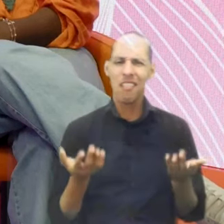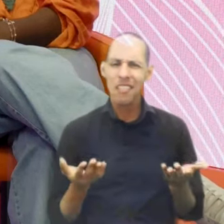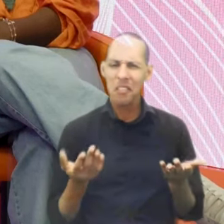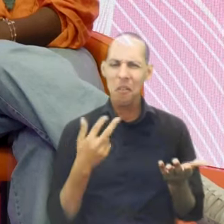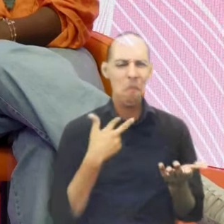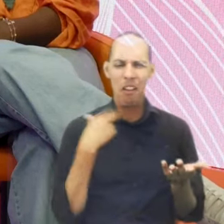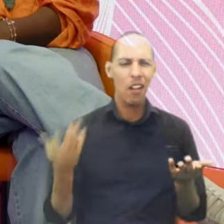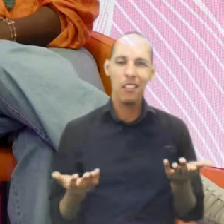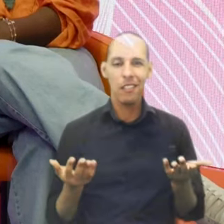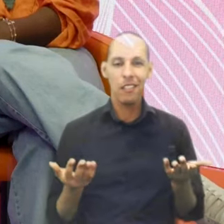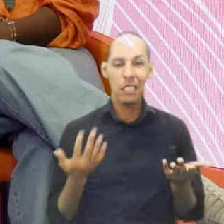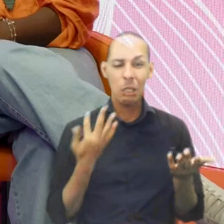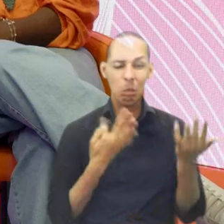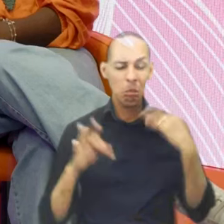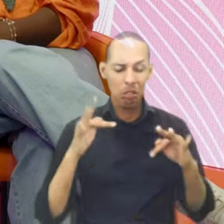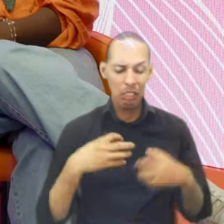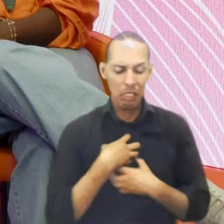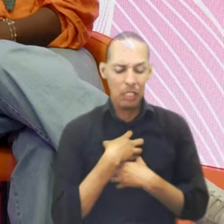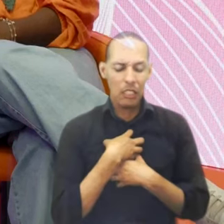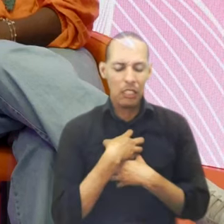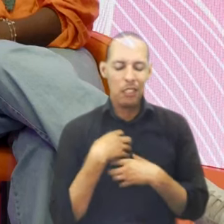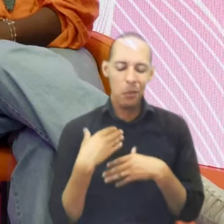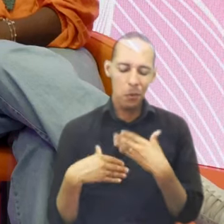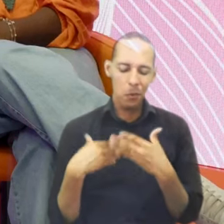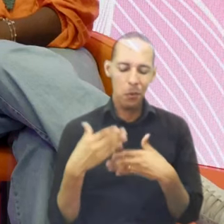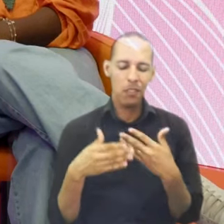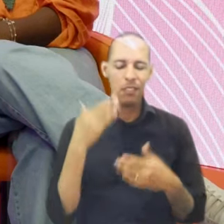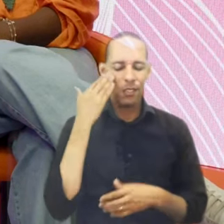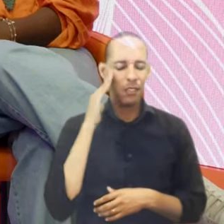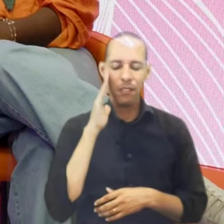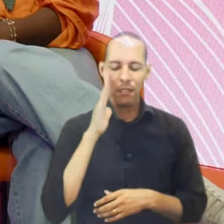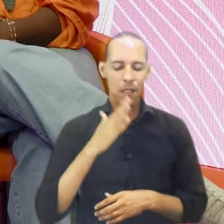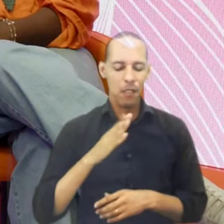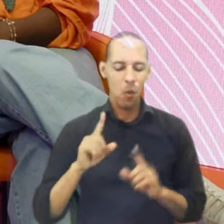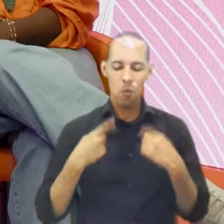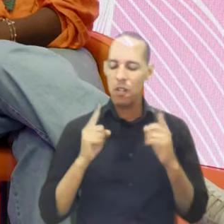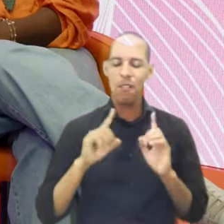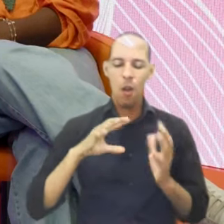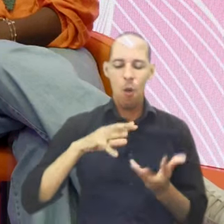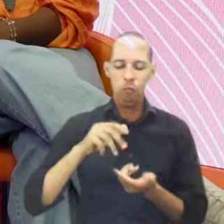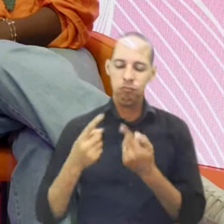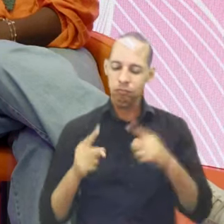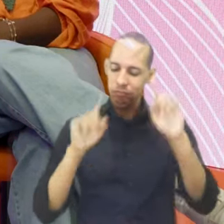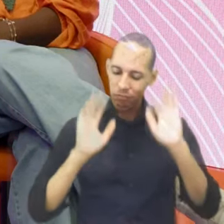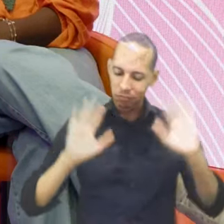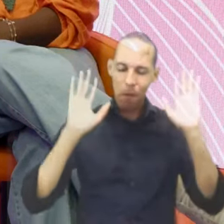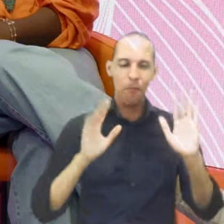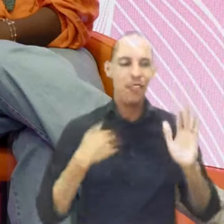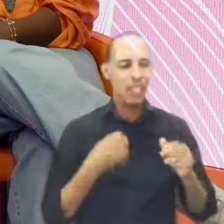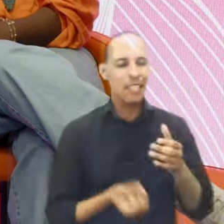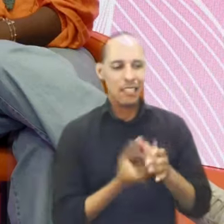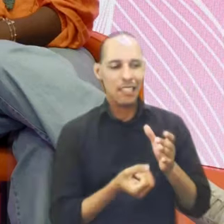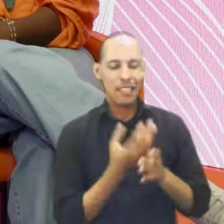alguma coisa, sabe? Então, era uma dor aquilo que aos poucos eu fui entendendo. Não, não é minha, não é pra mim, é pro mundo. Assim como eu vou fazer com a minha filha logo menos,